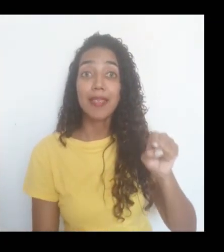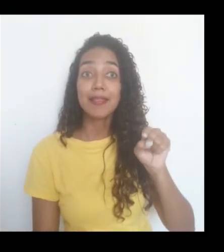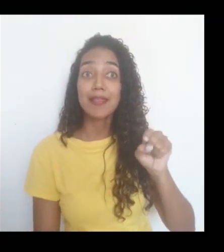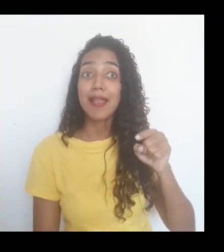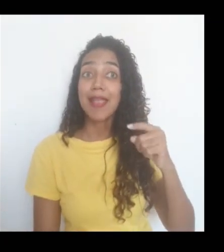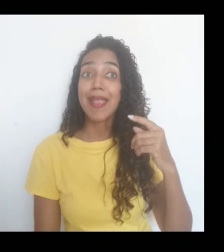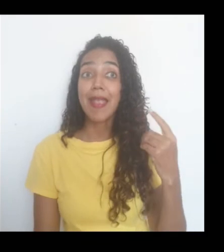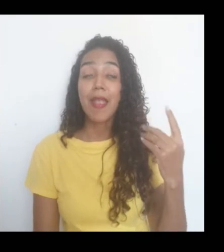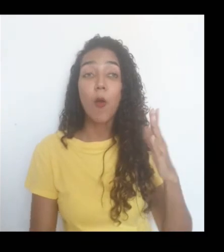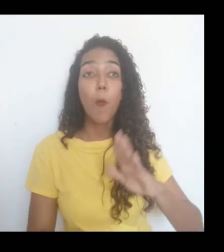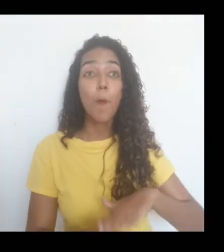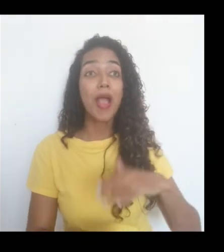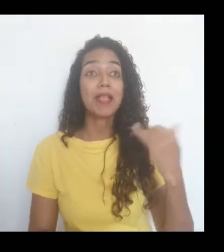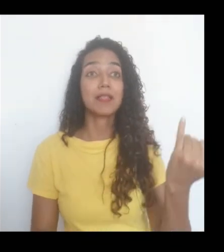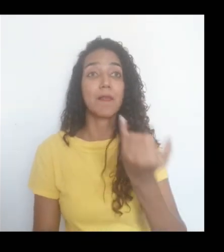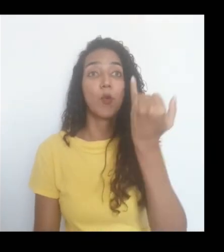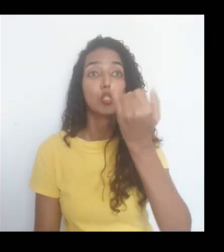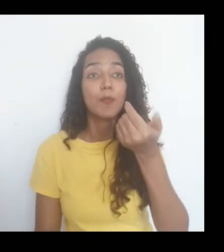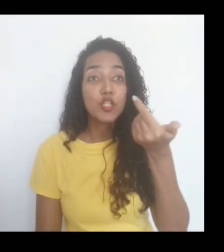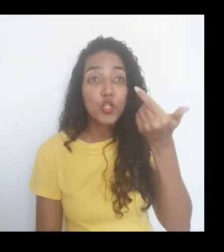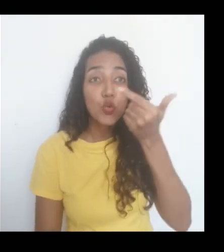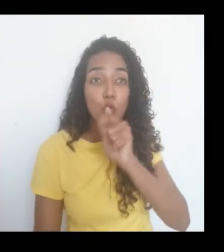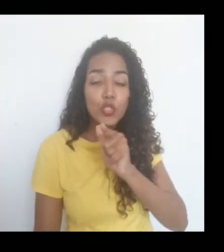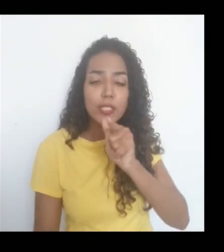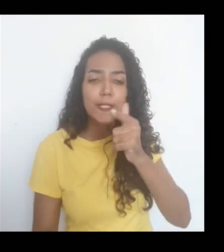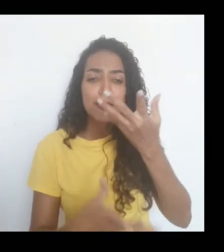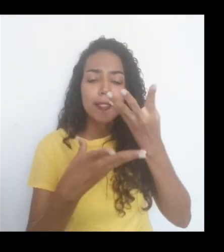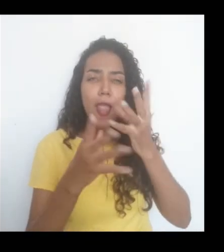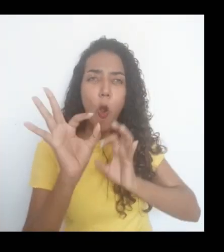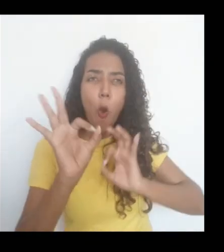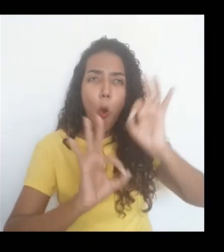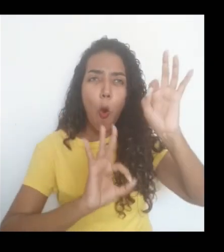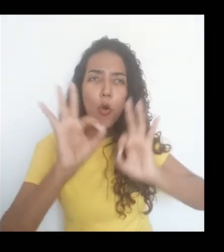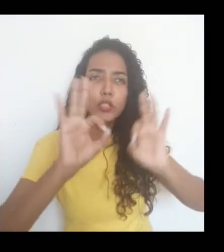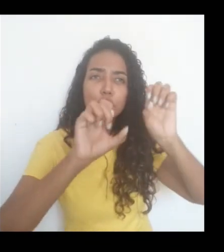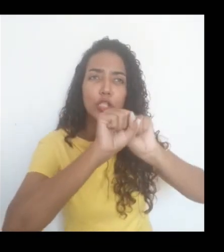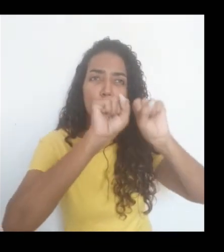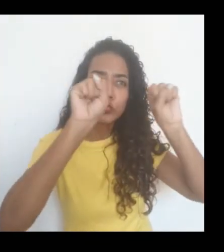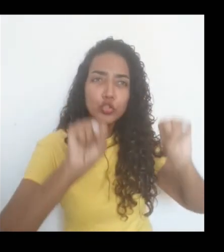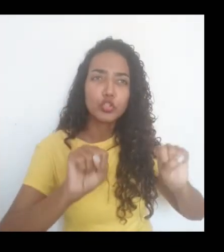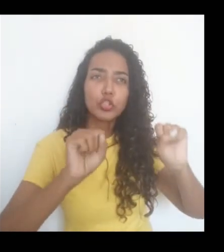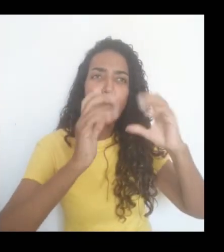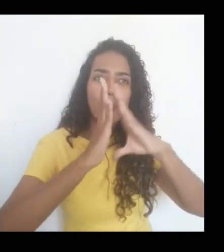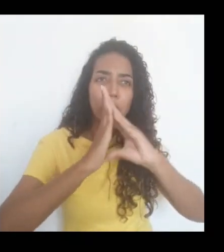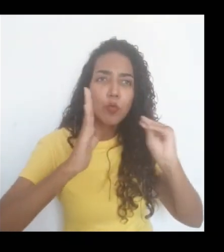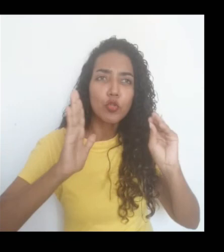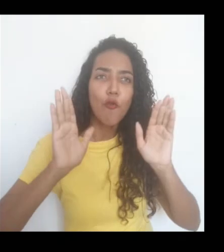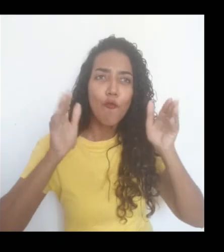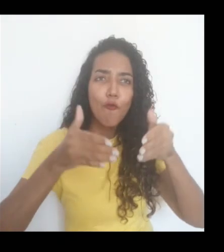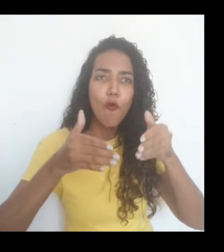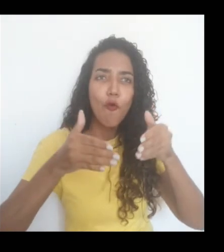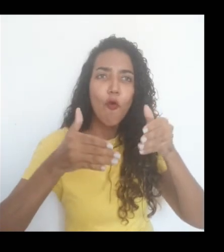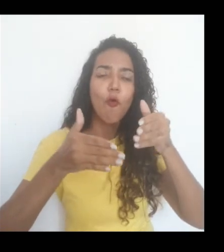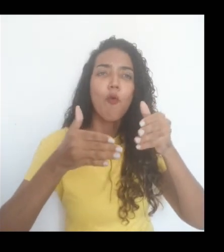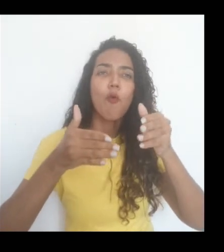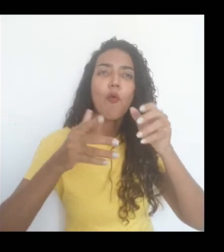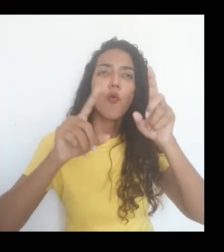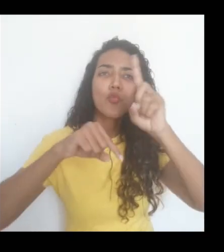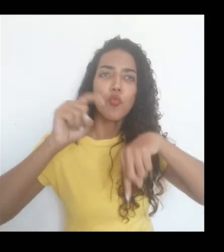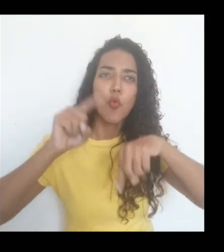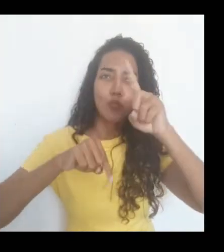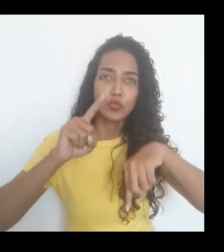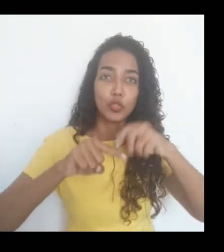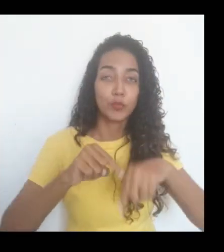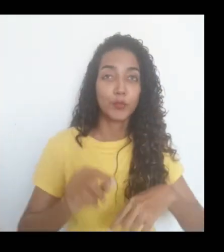orientados a objetos. Eu vou deixar aqui, nessa primeira etapa, um exercício de fixação, que a gente vai prover depois uma